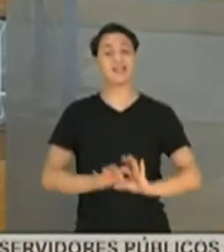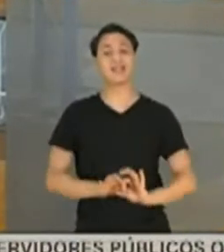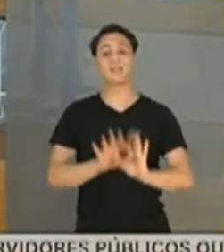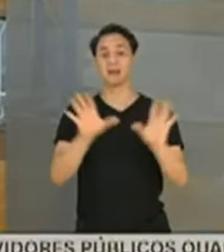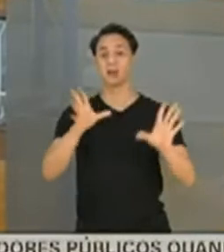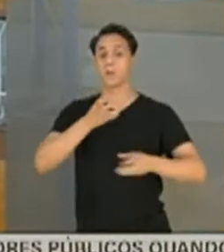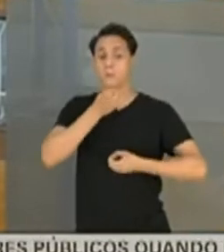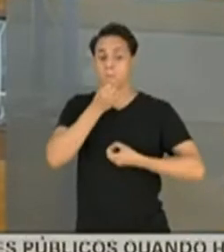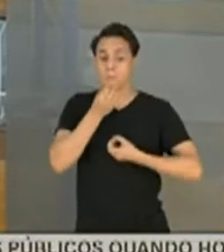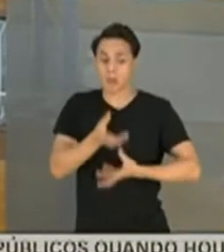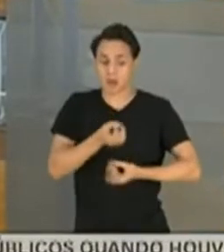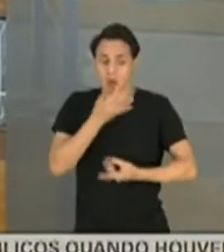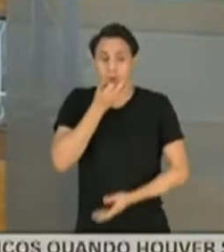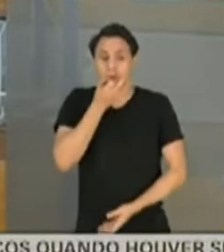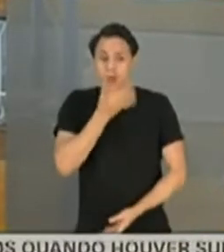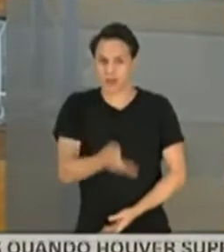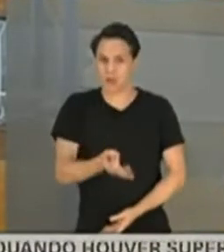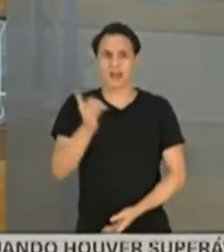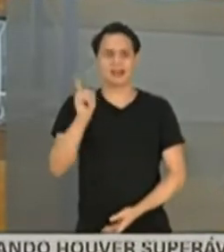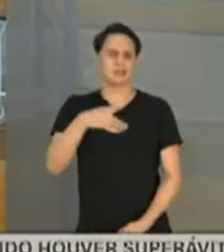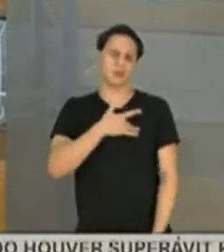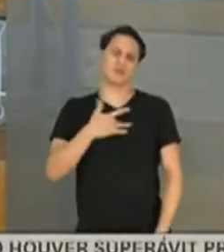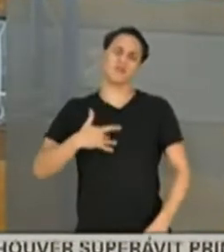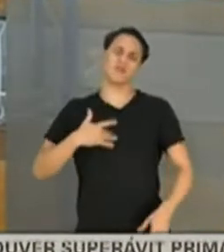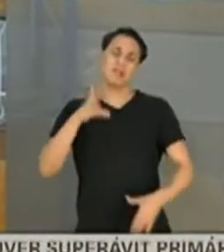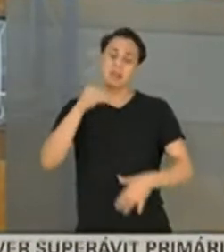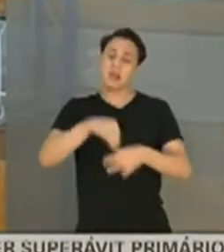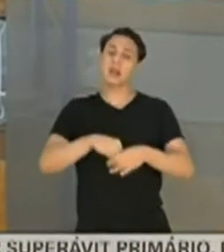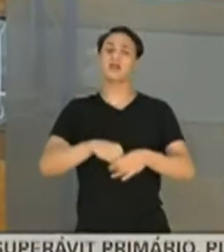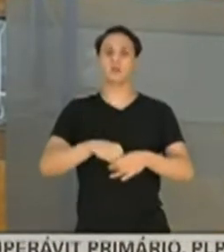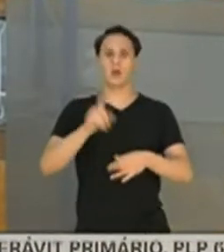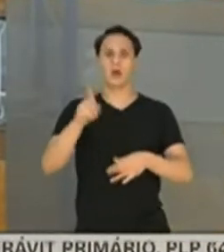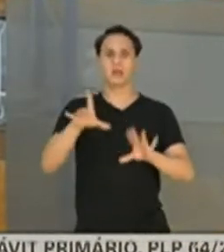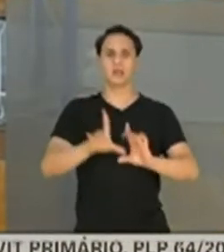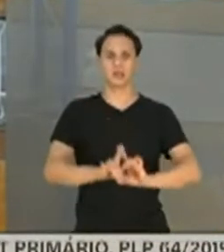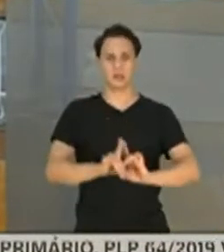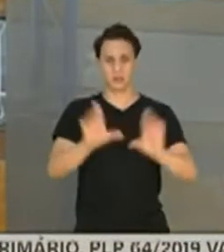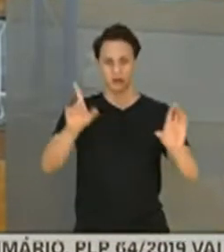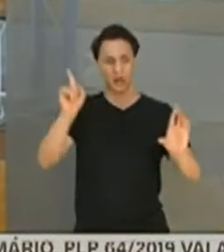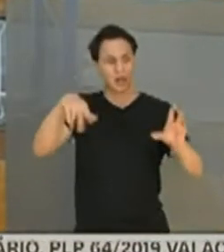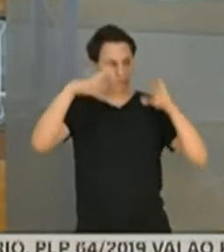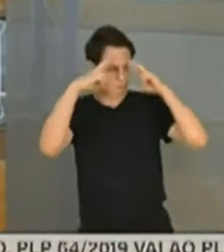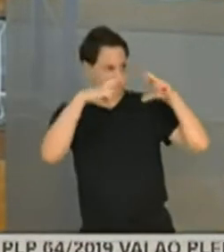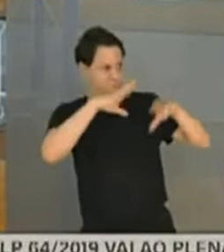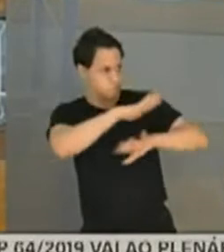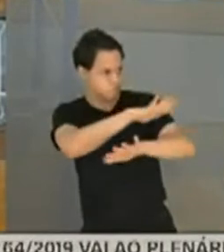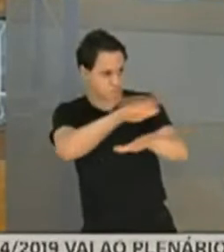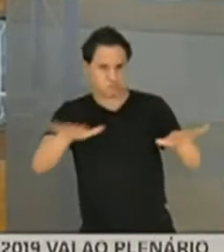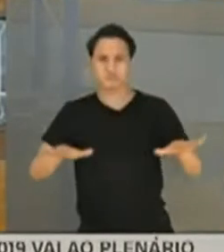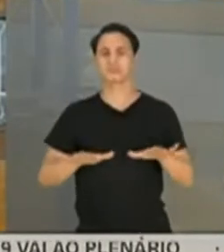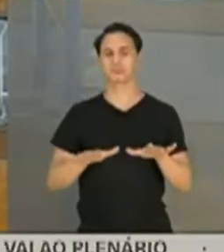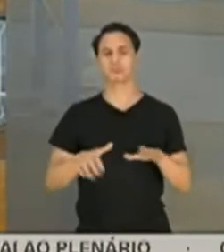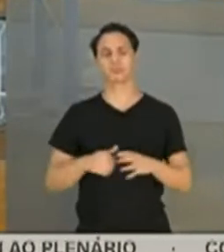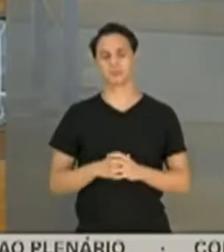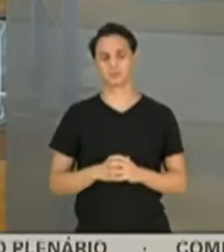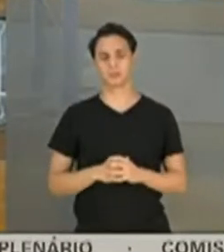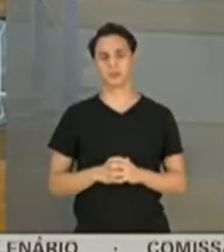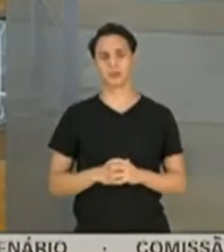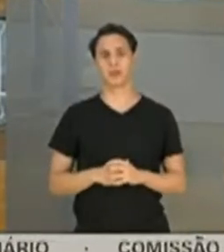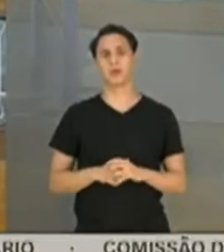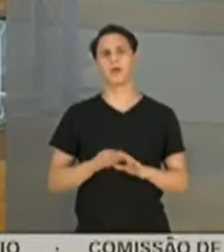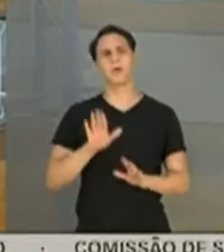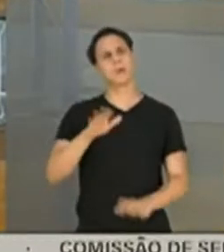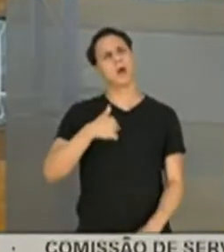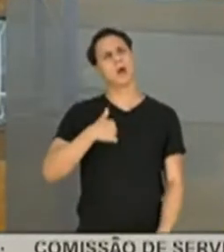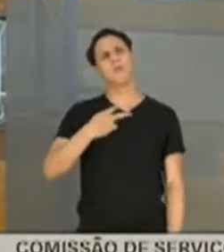livre opinião, isso é saudável para a democracia. Respeito a todas. Mas eu vi uma